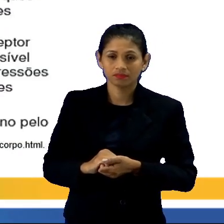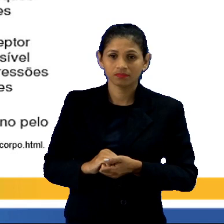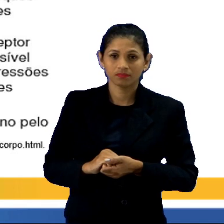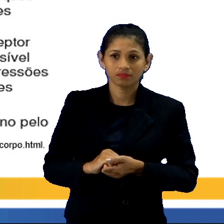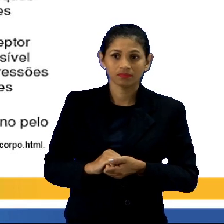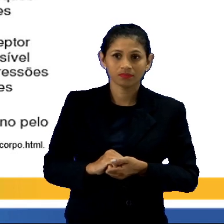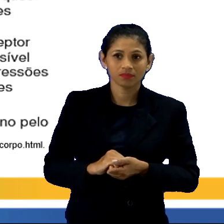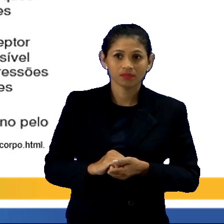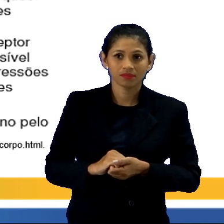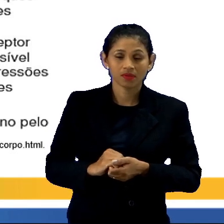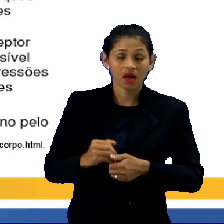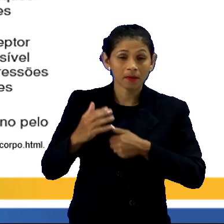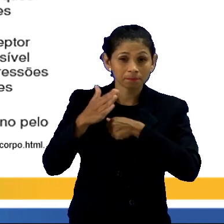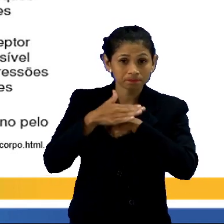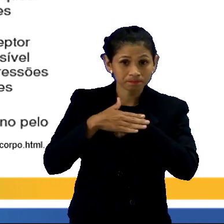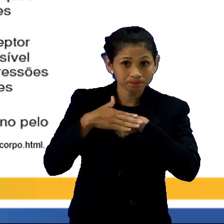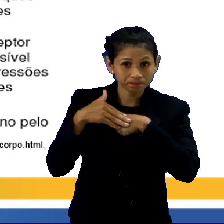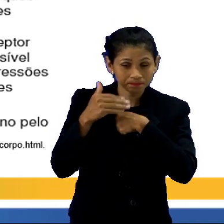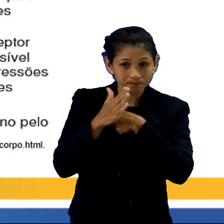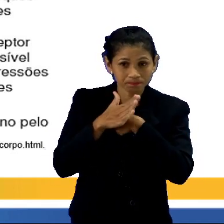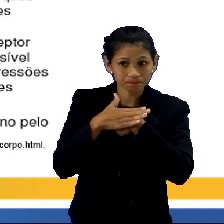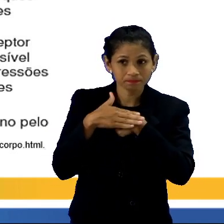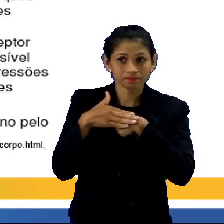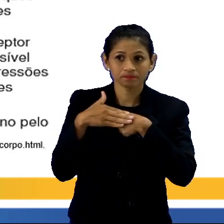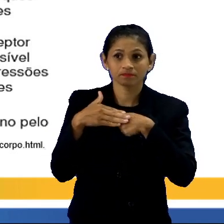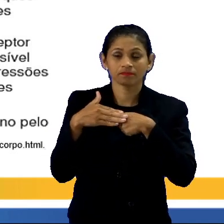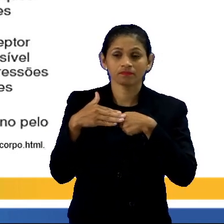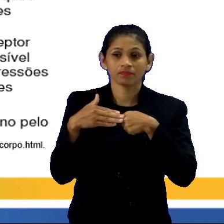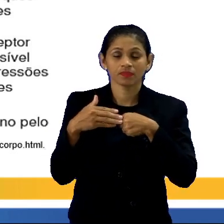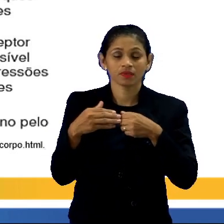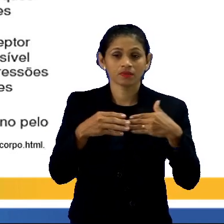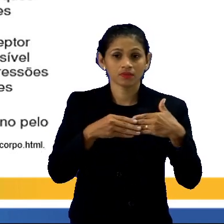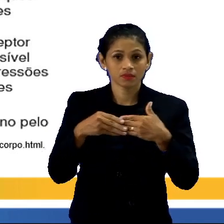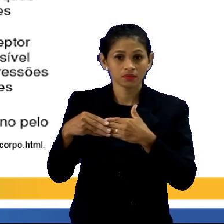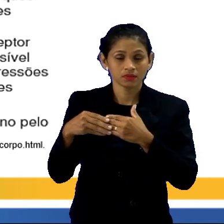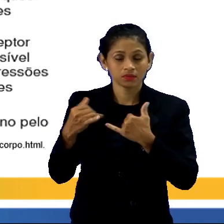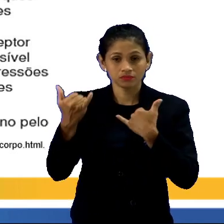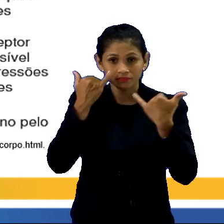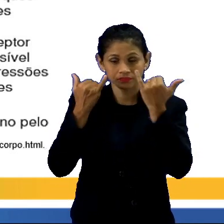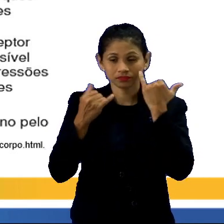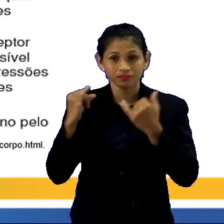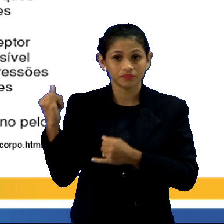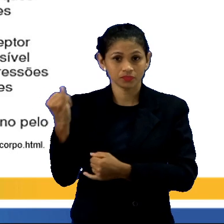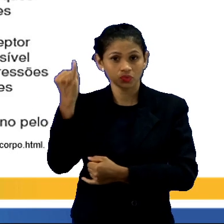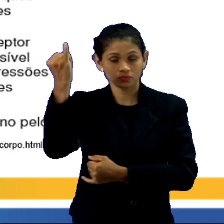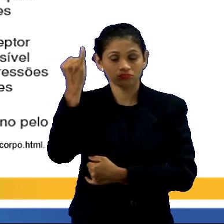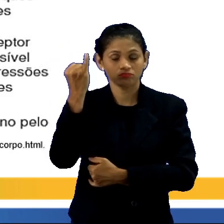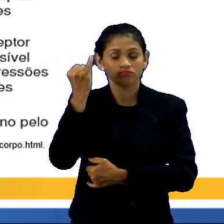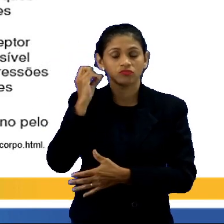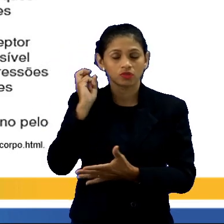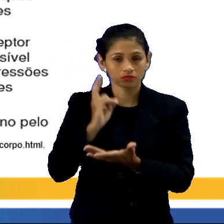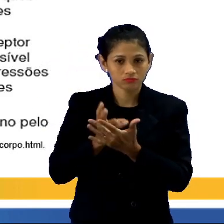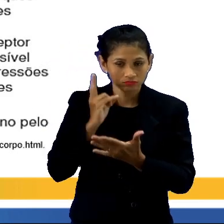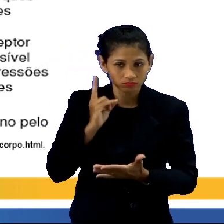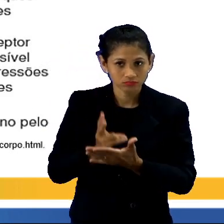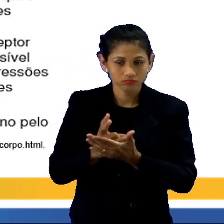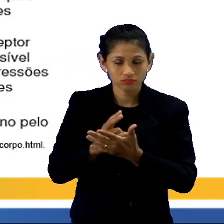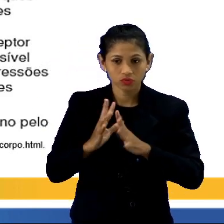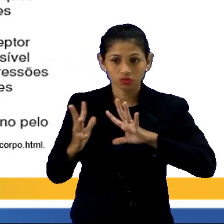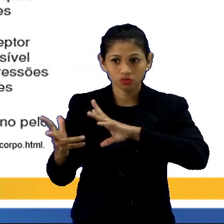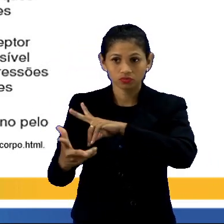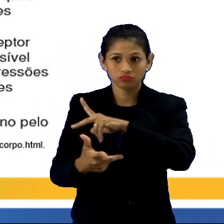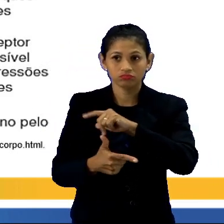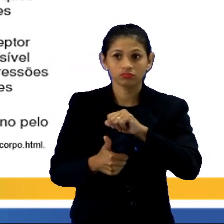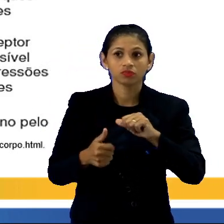E aí a sensibilidade da pele. A pele, ela nos traz informações importantes a todo momento sobre o mundo, graças